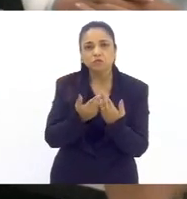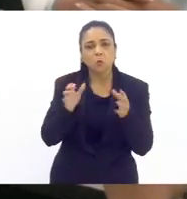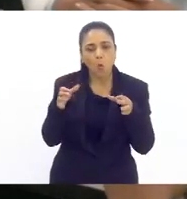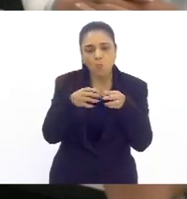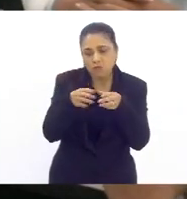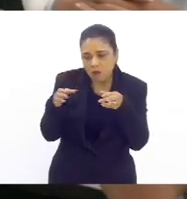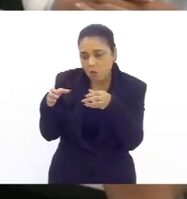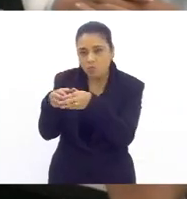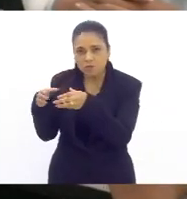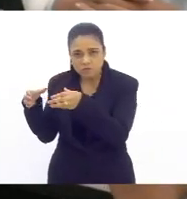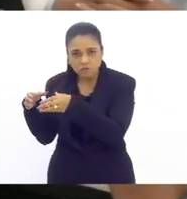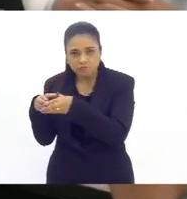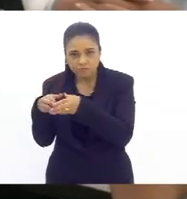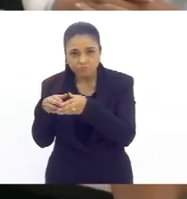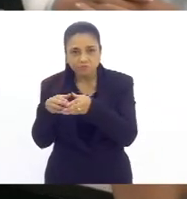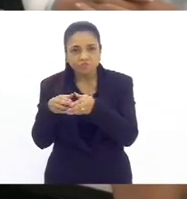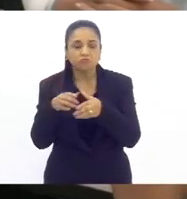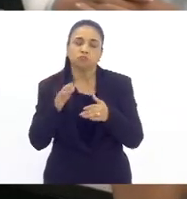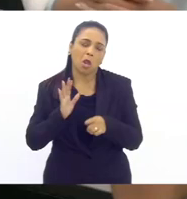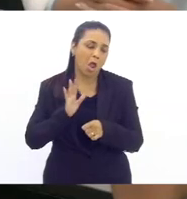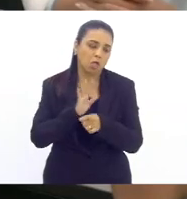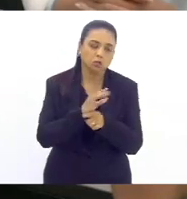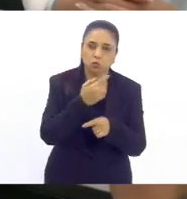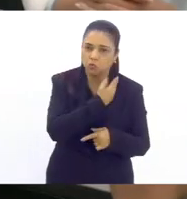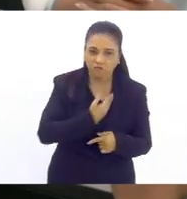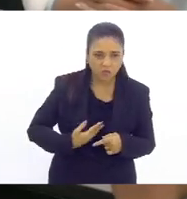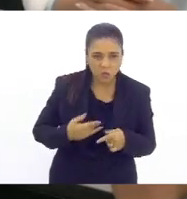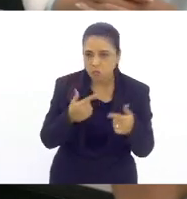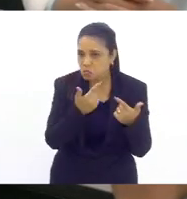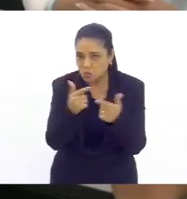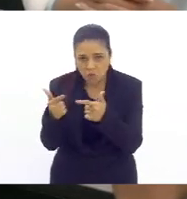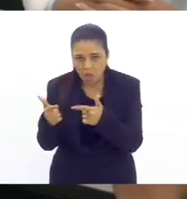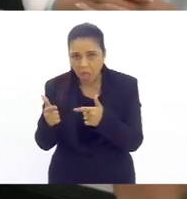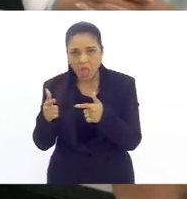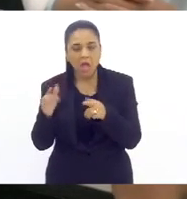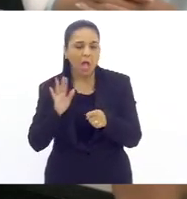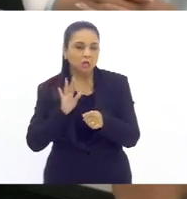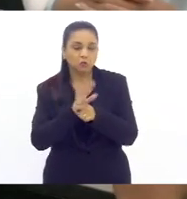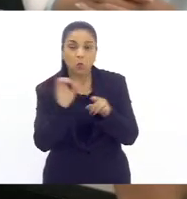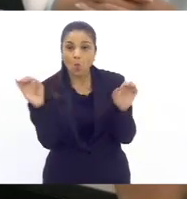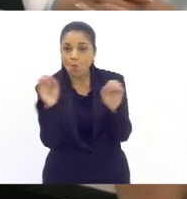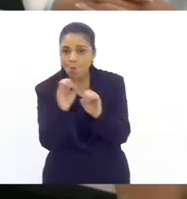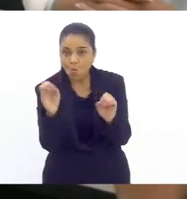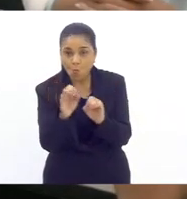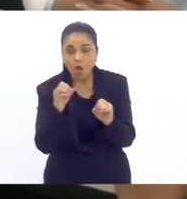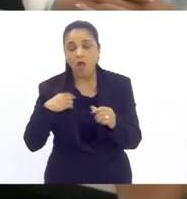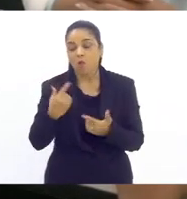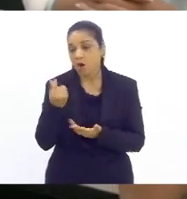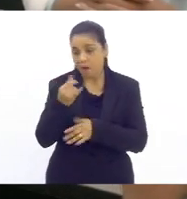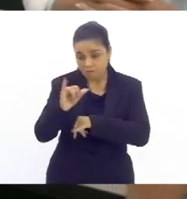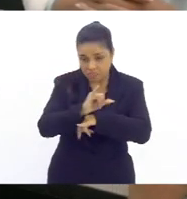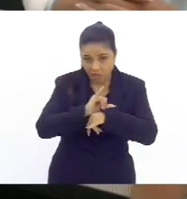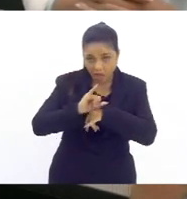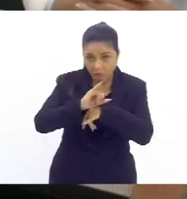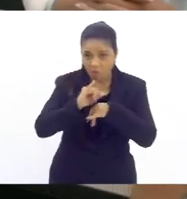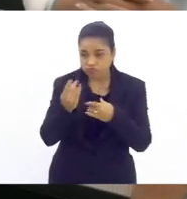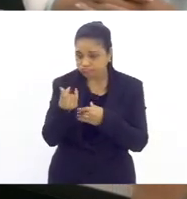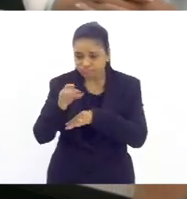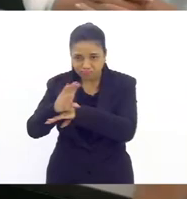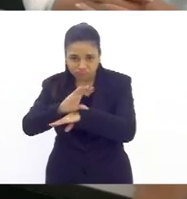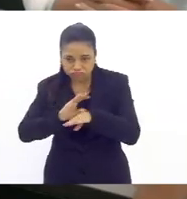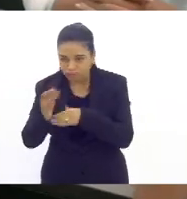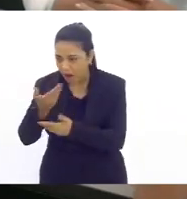comunidades né a gente não tem ajuda do governo a gente não tem ajuda de ninguém a gente faz o nosso próprio dinheiro do Capital gerar entre a gente